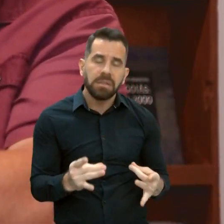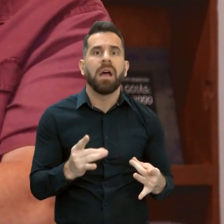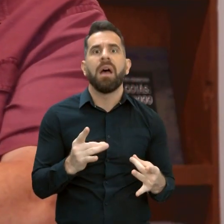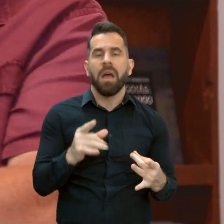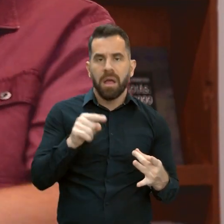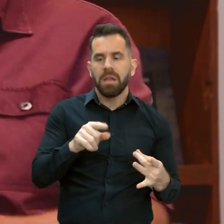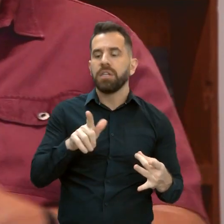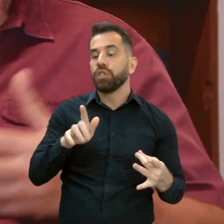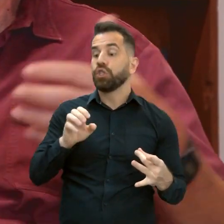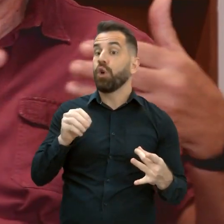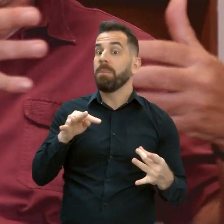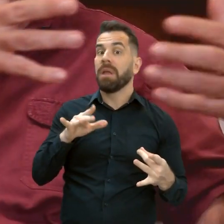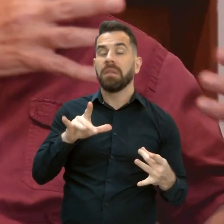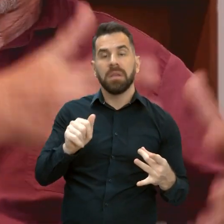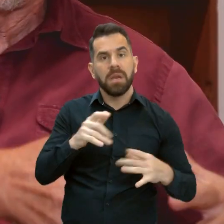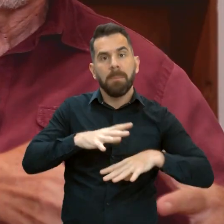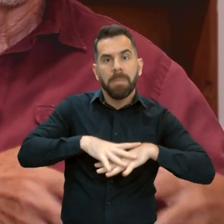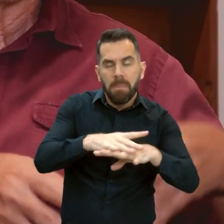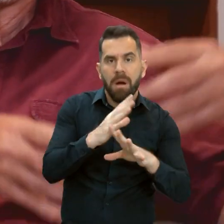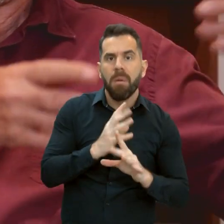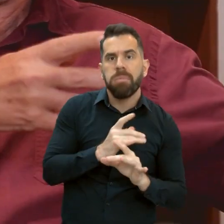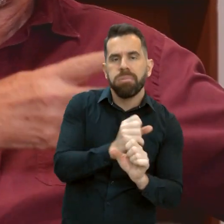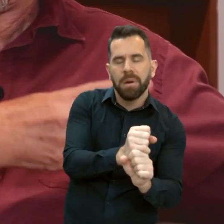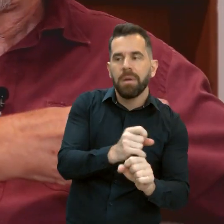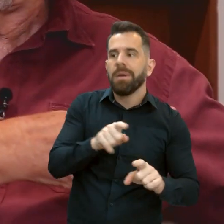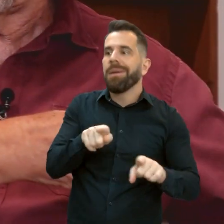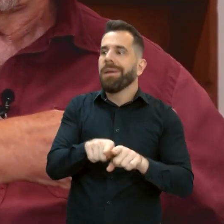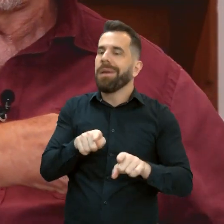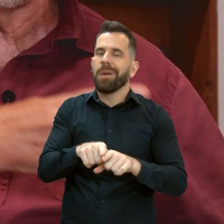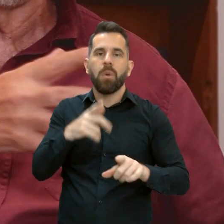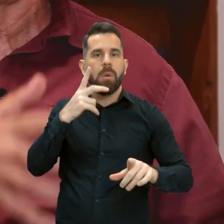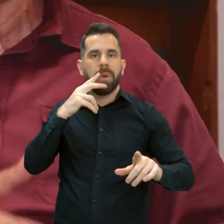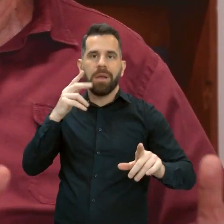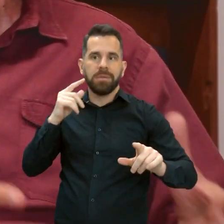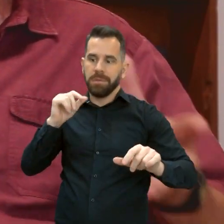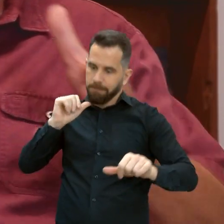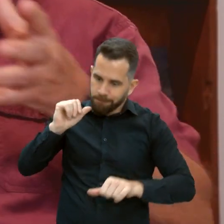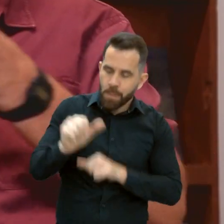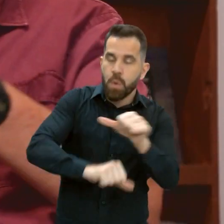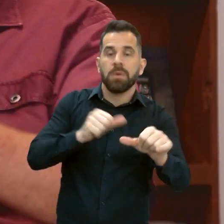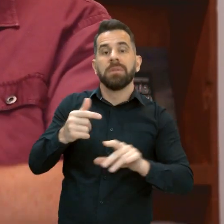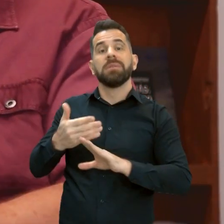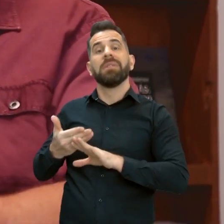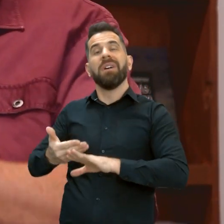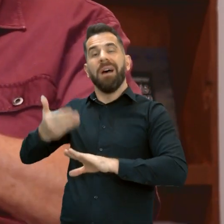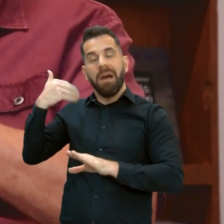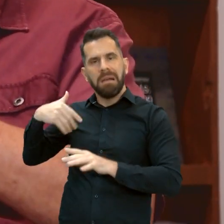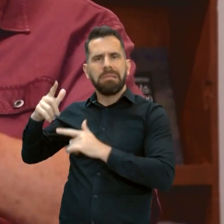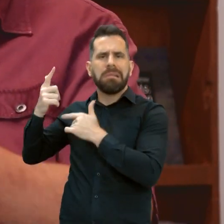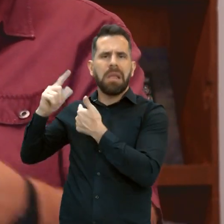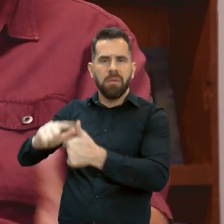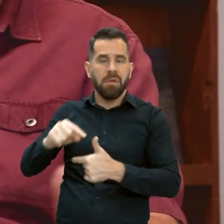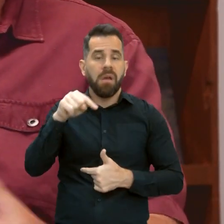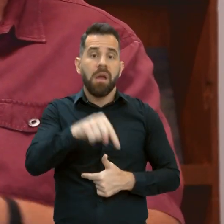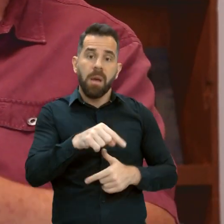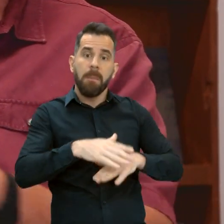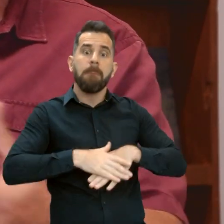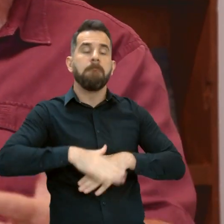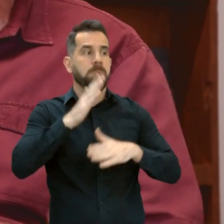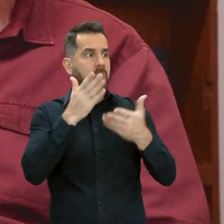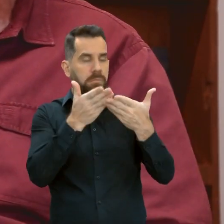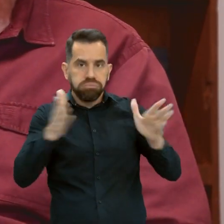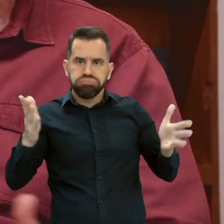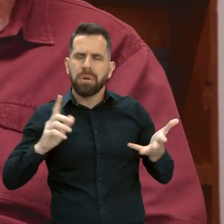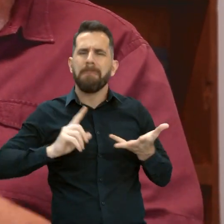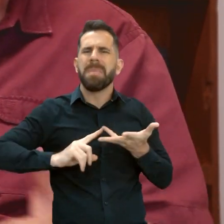aquele salto da geometria clássica, que era ensinada durante séculos, para uma visão nova e mais expandida, mais